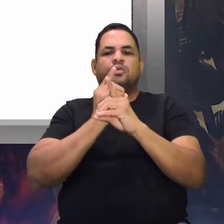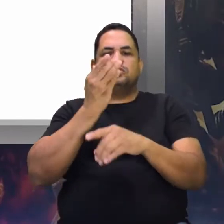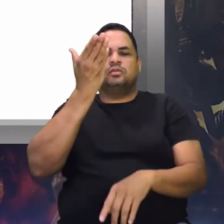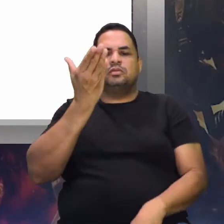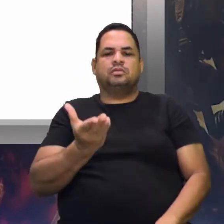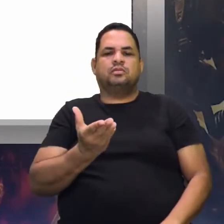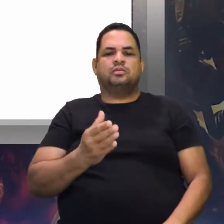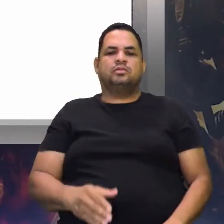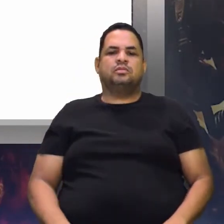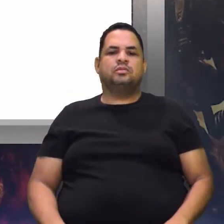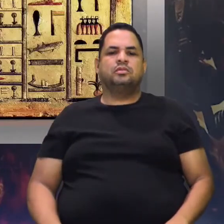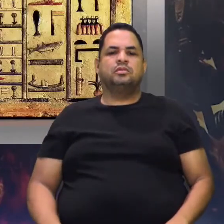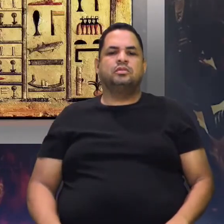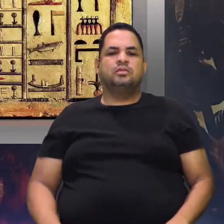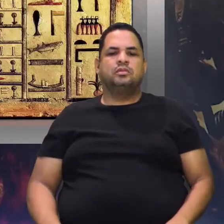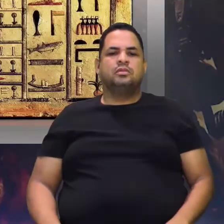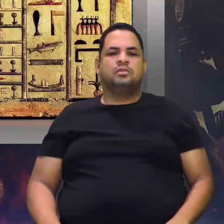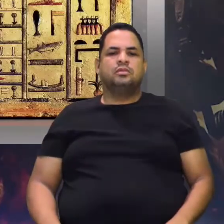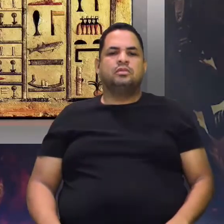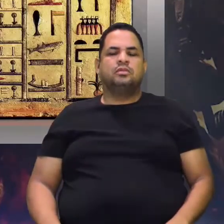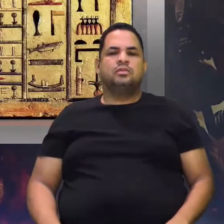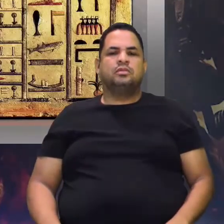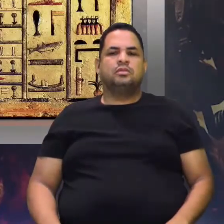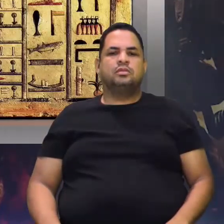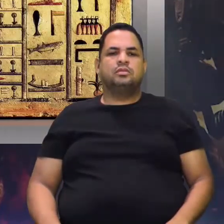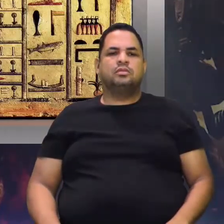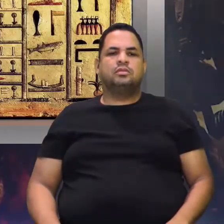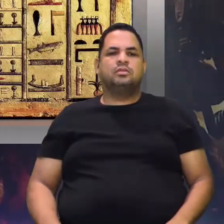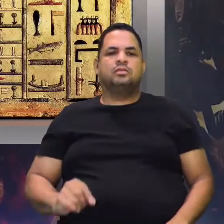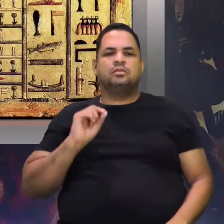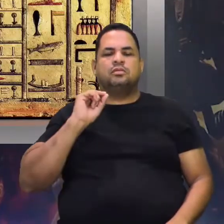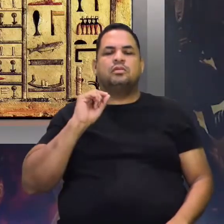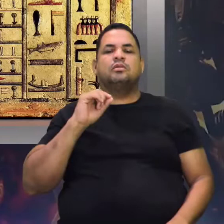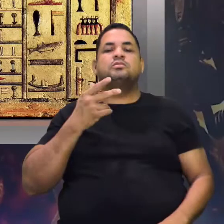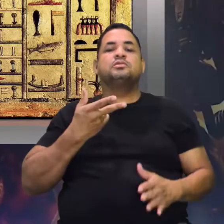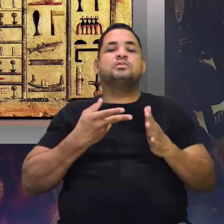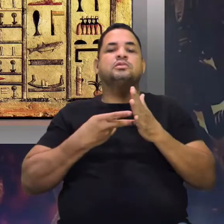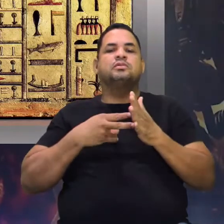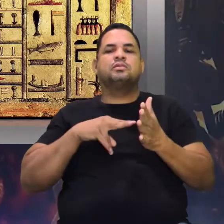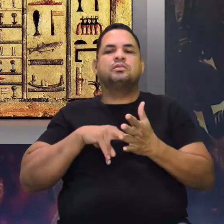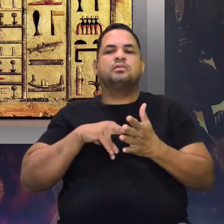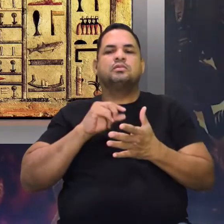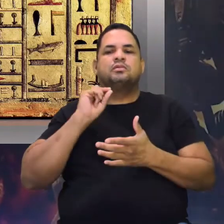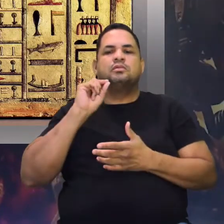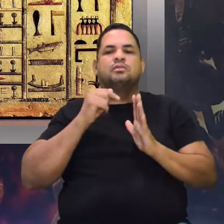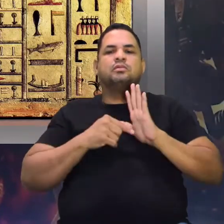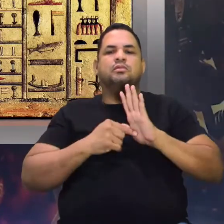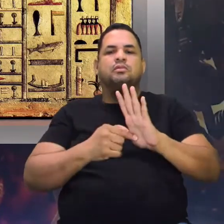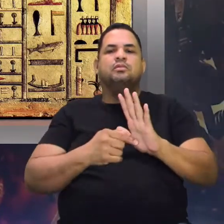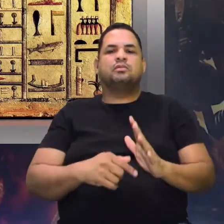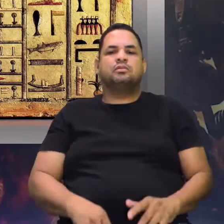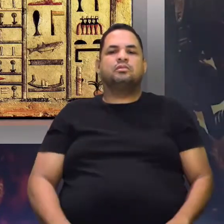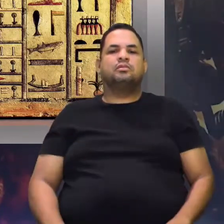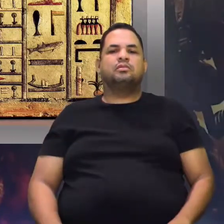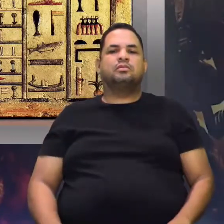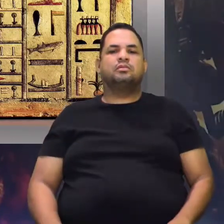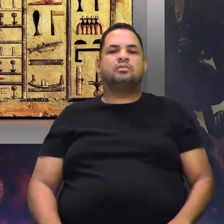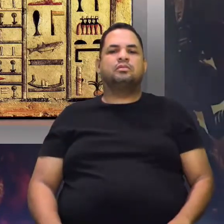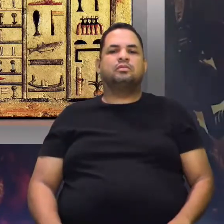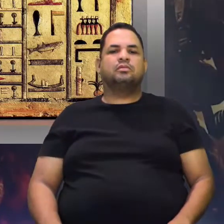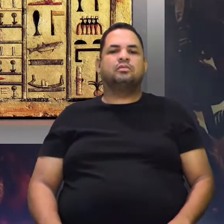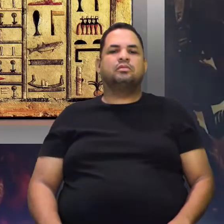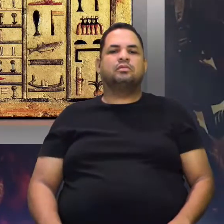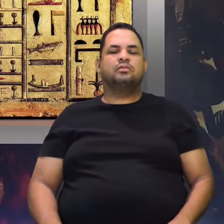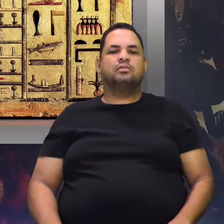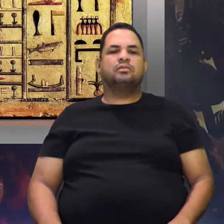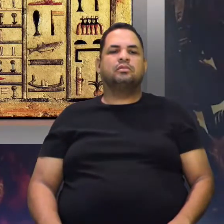os hieróglifos. O que são esses hieróglifos? O que representou esses